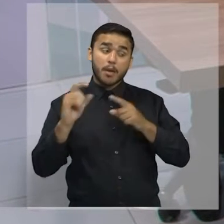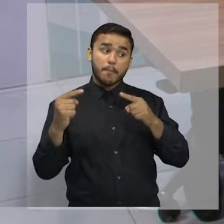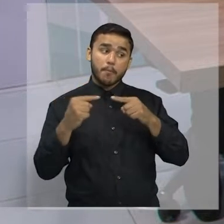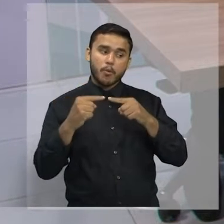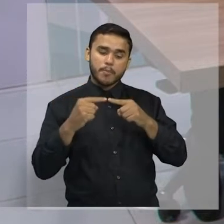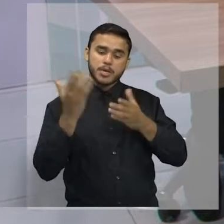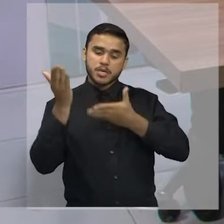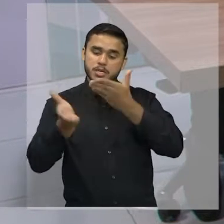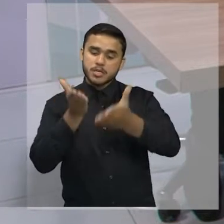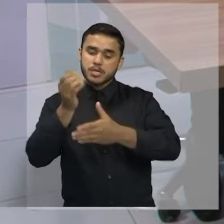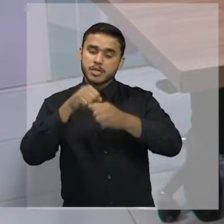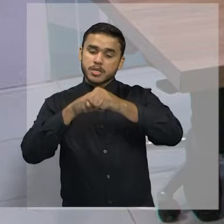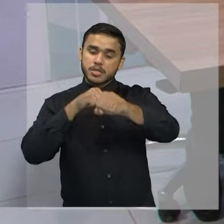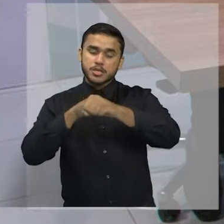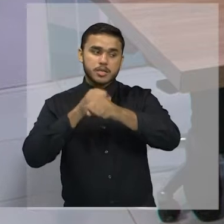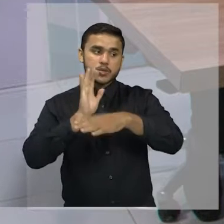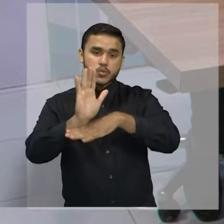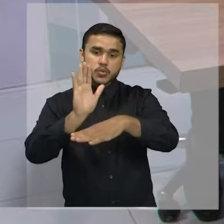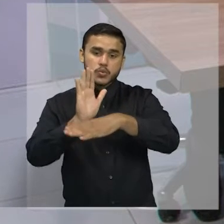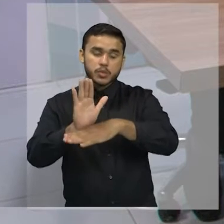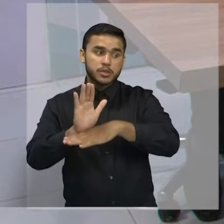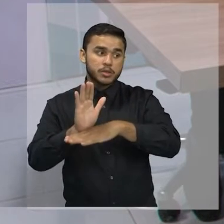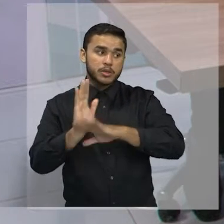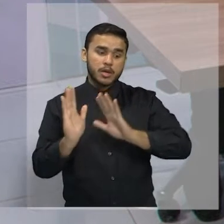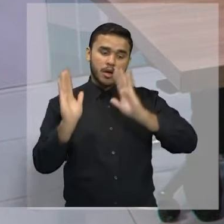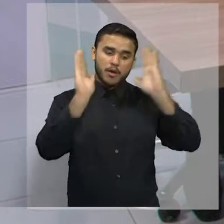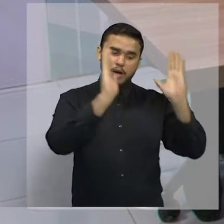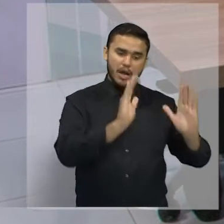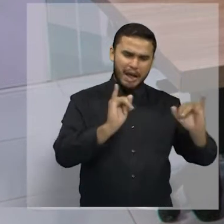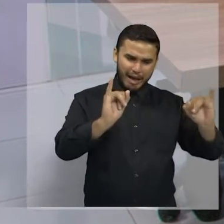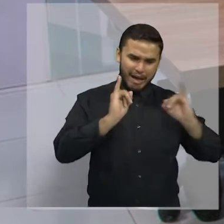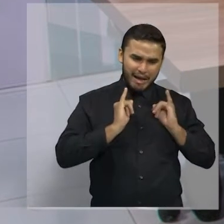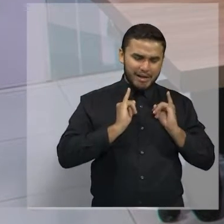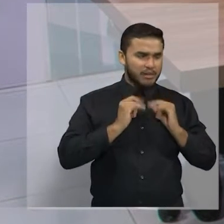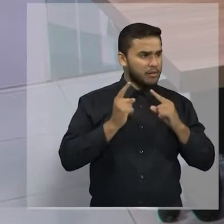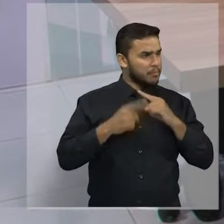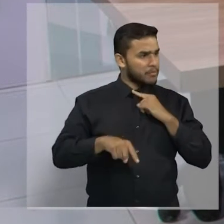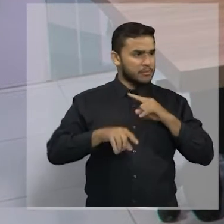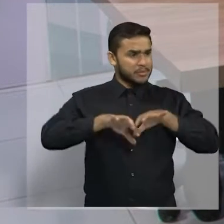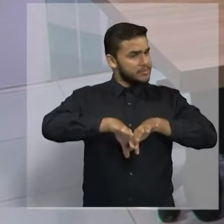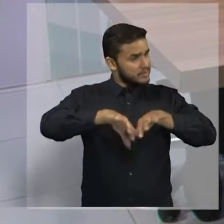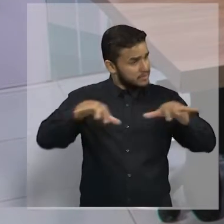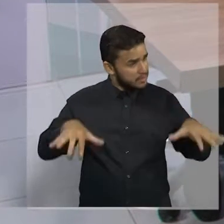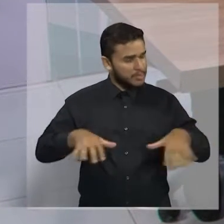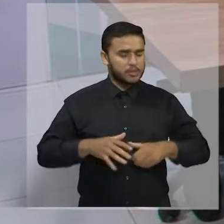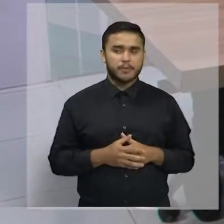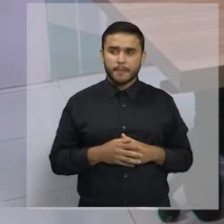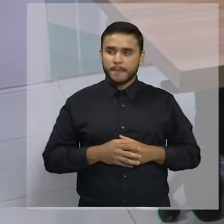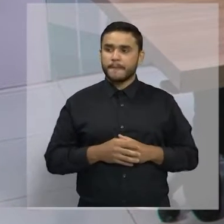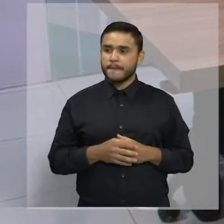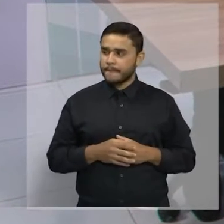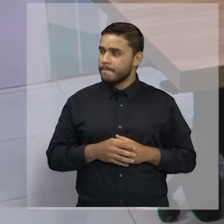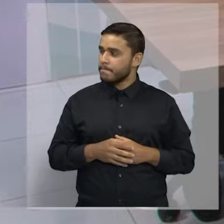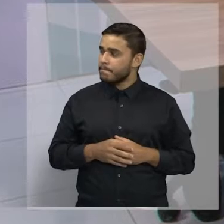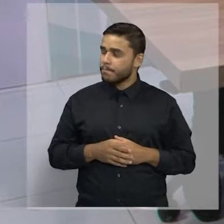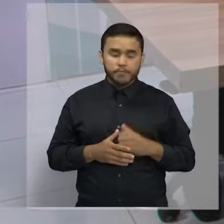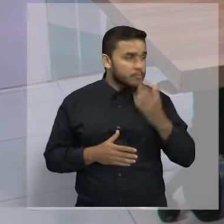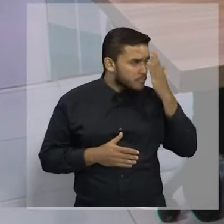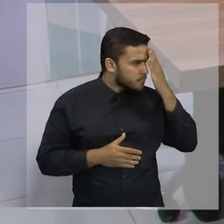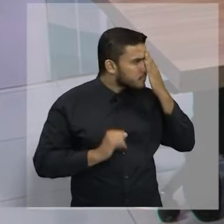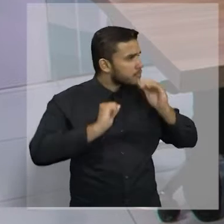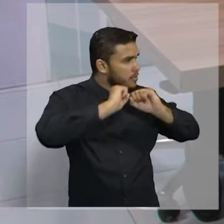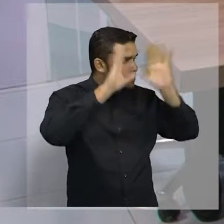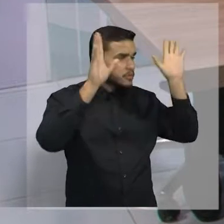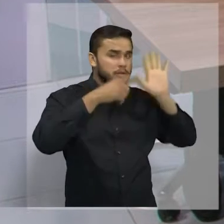ser tratado como assistencial. Assim, como combate à pobreza. Entendeu? Taliba, eu queria ver se você... Se ficou claro aqui ficou